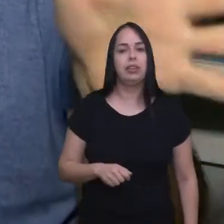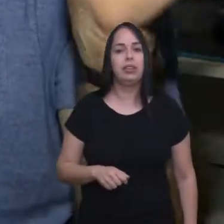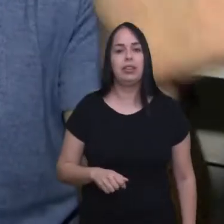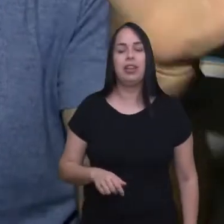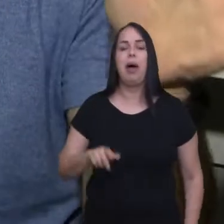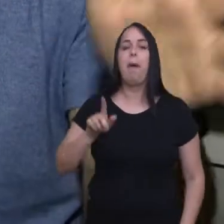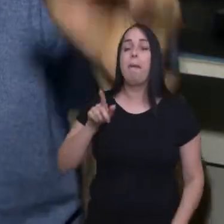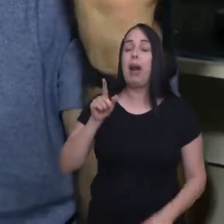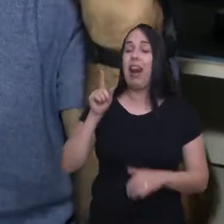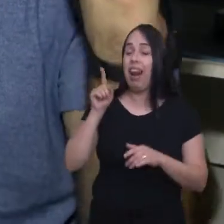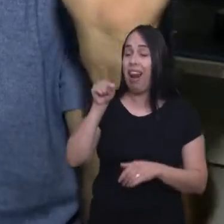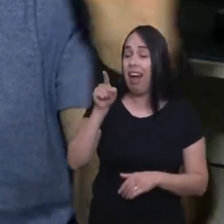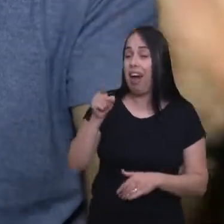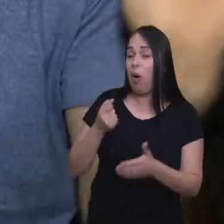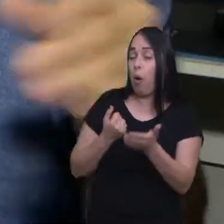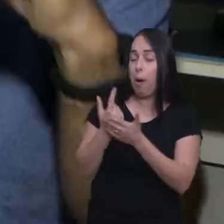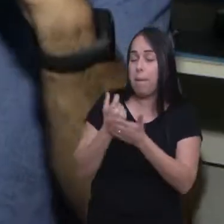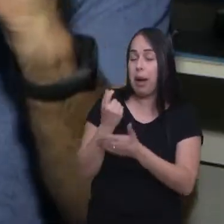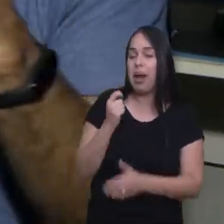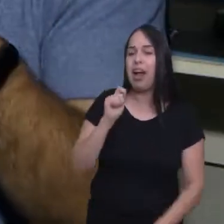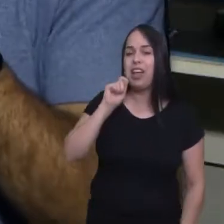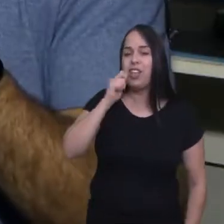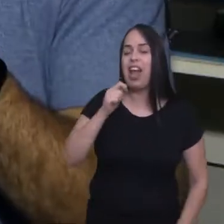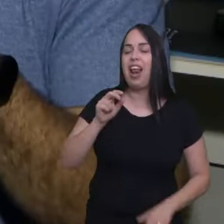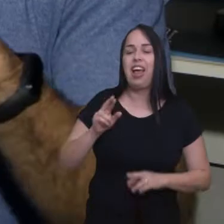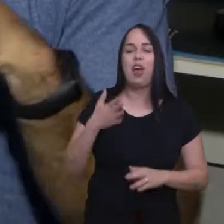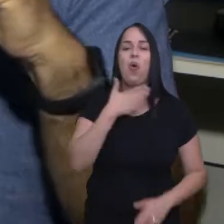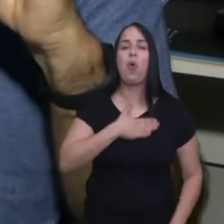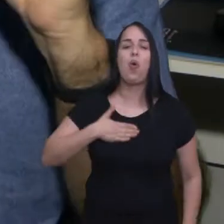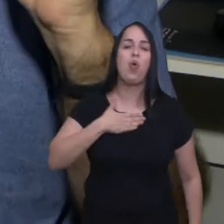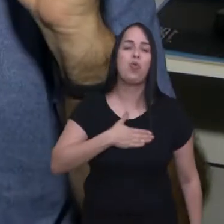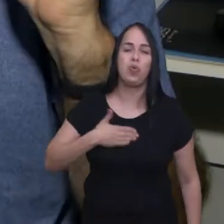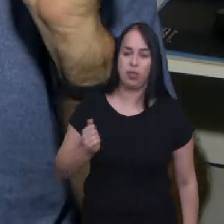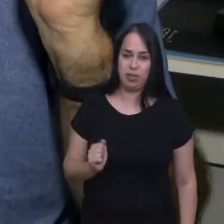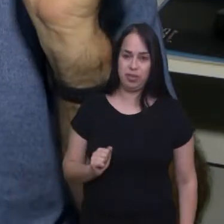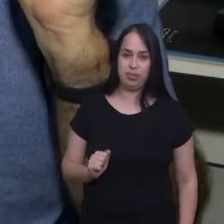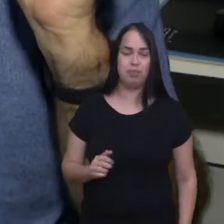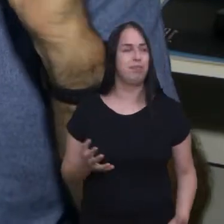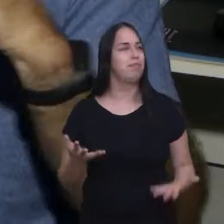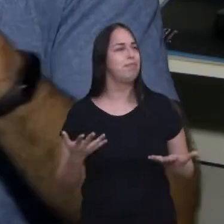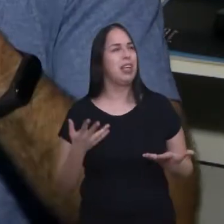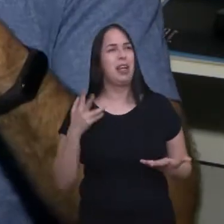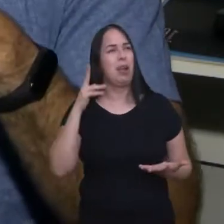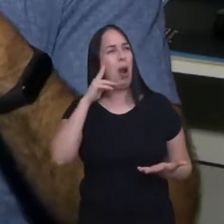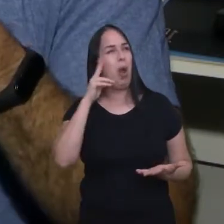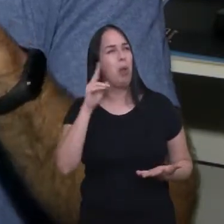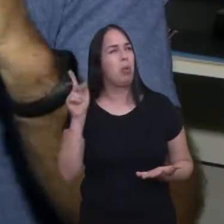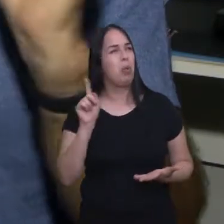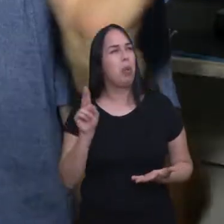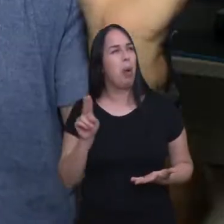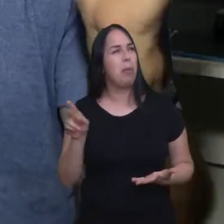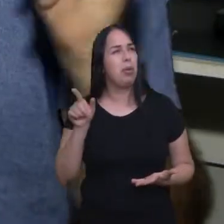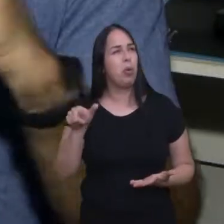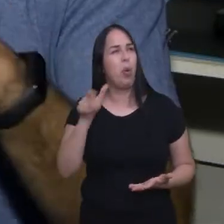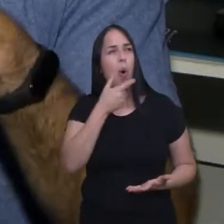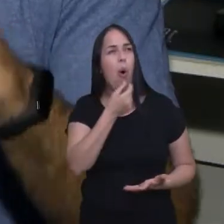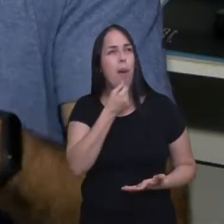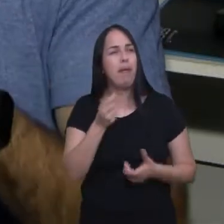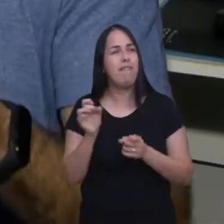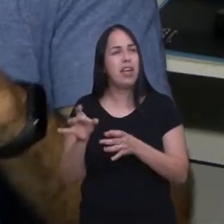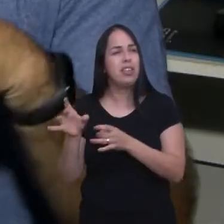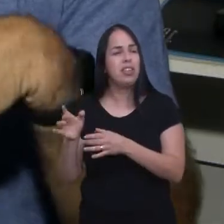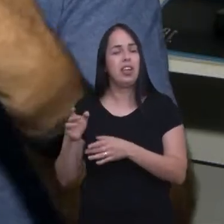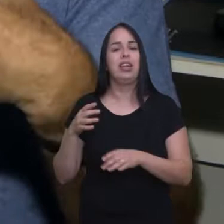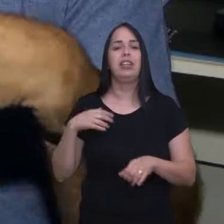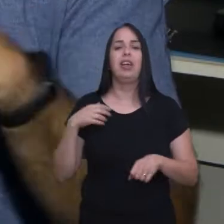O pão de Santana é outra coisa, vai lá em Santana. Se eu não me engano era seu Luiz, eu não lembro o nome dele. E eu ia lá em Santana